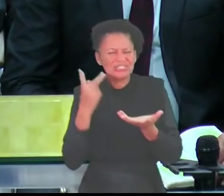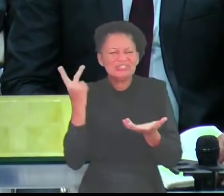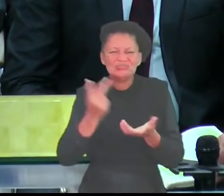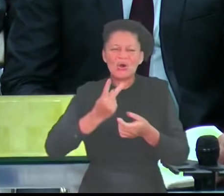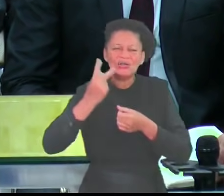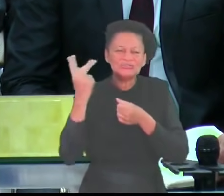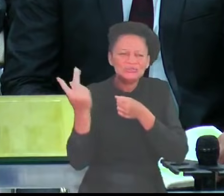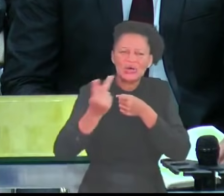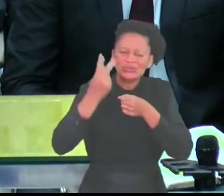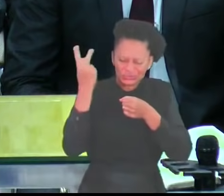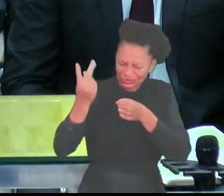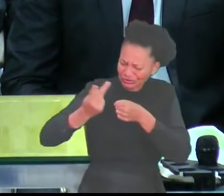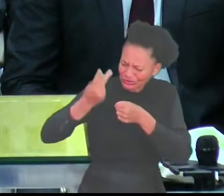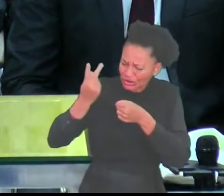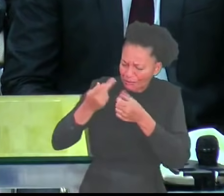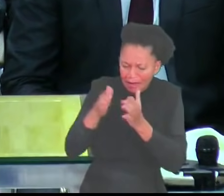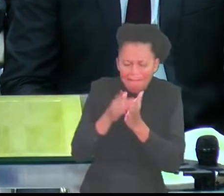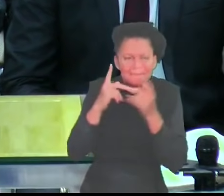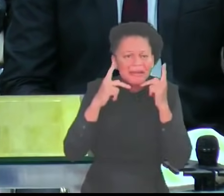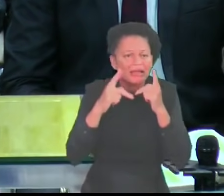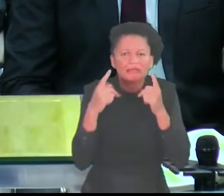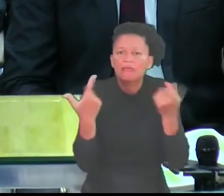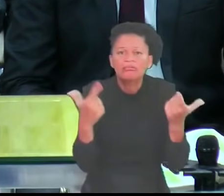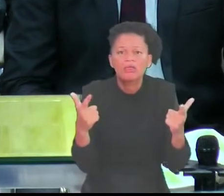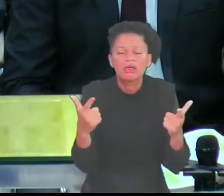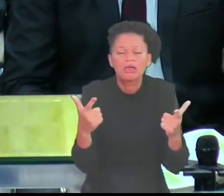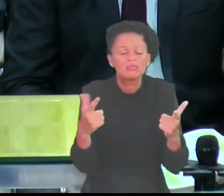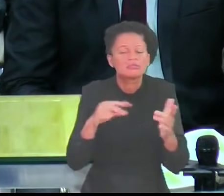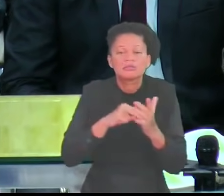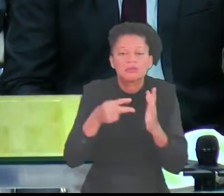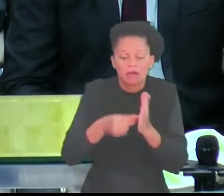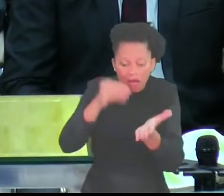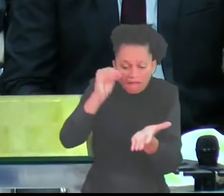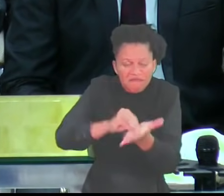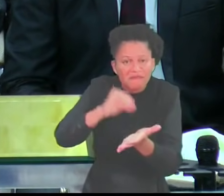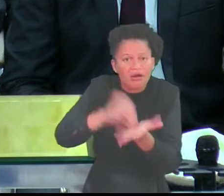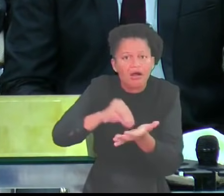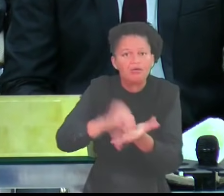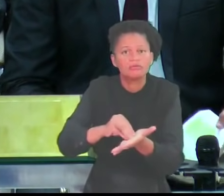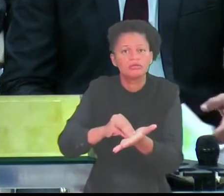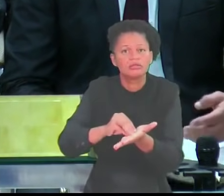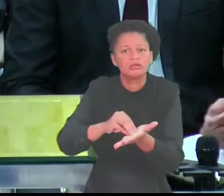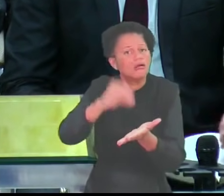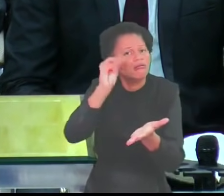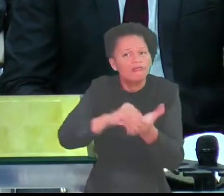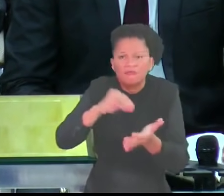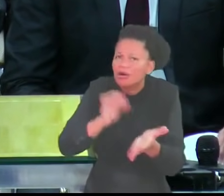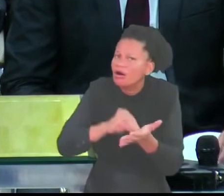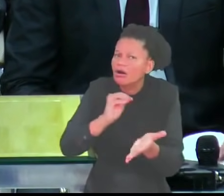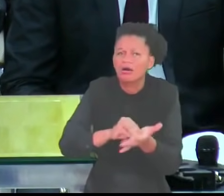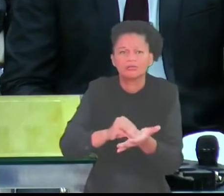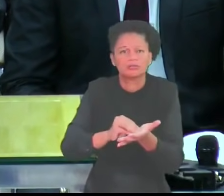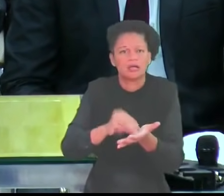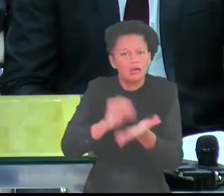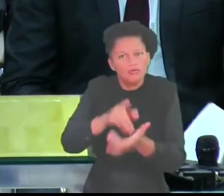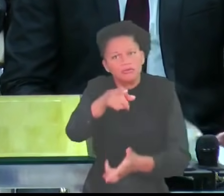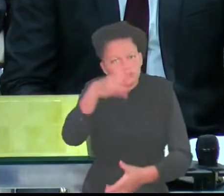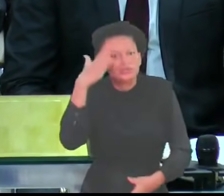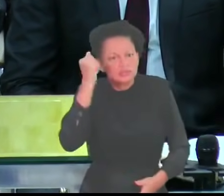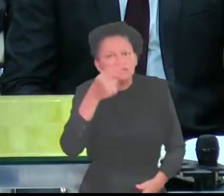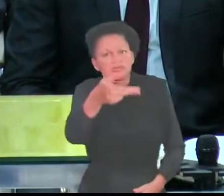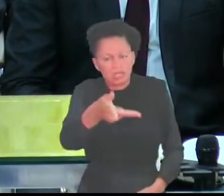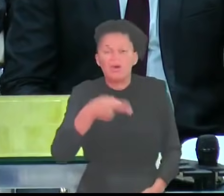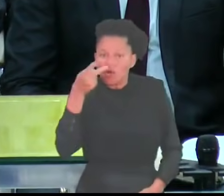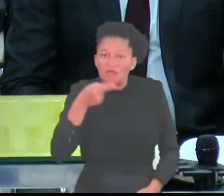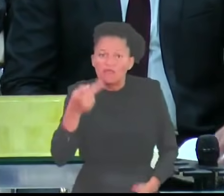Aleluia. É deserto, é deserto, é deserto. Quem sabe você já foi, isso eu